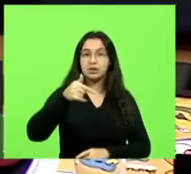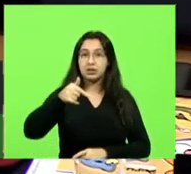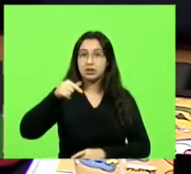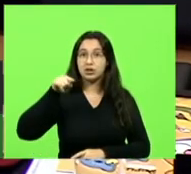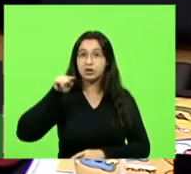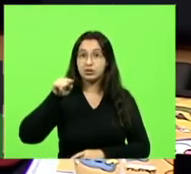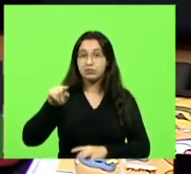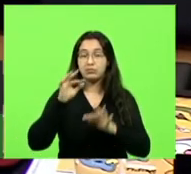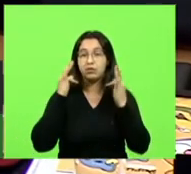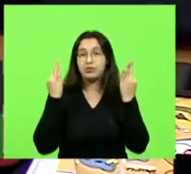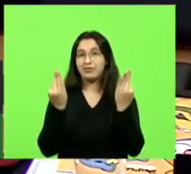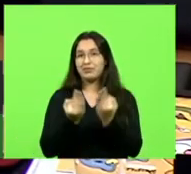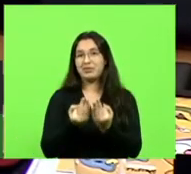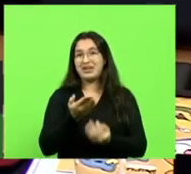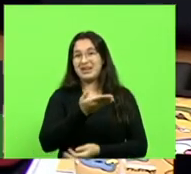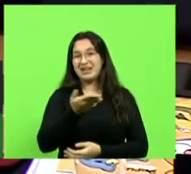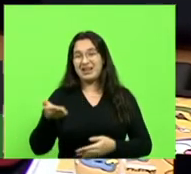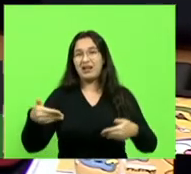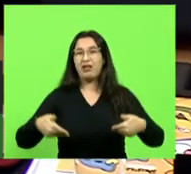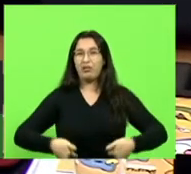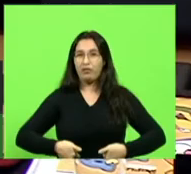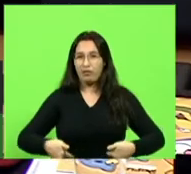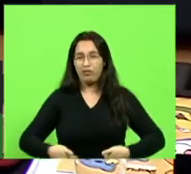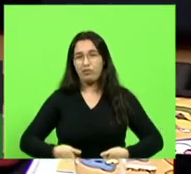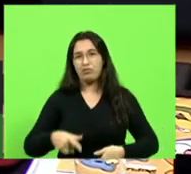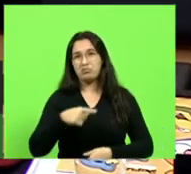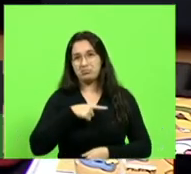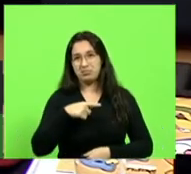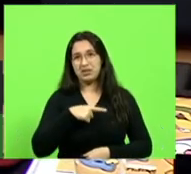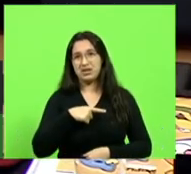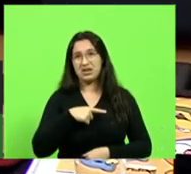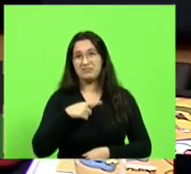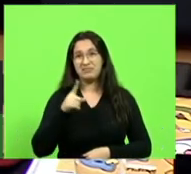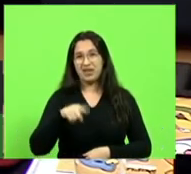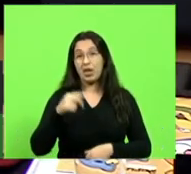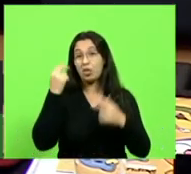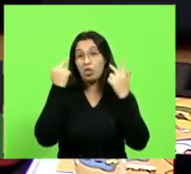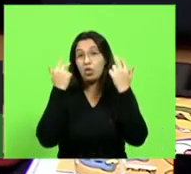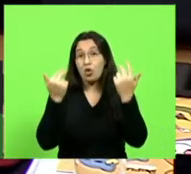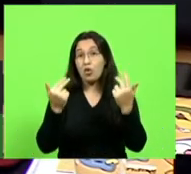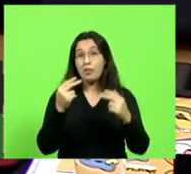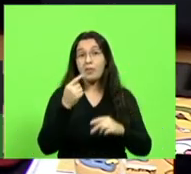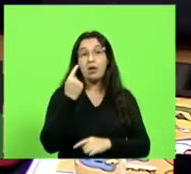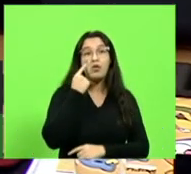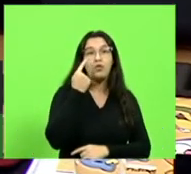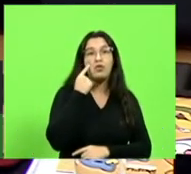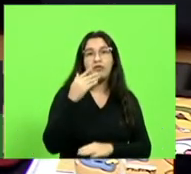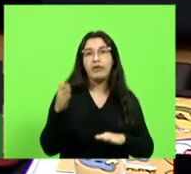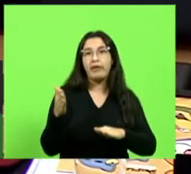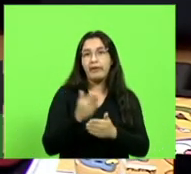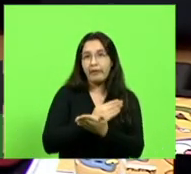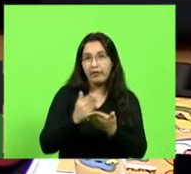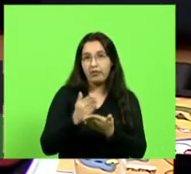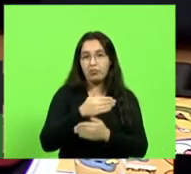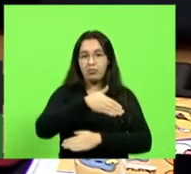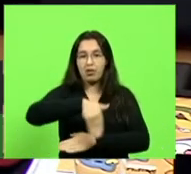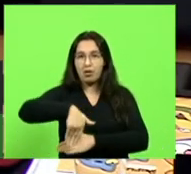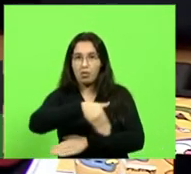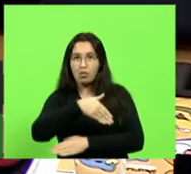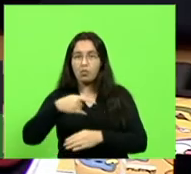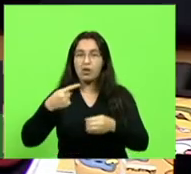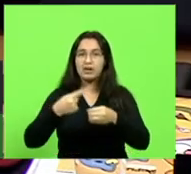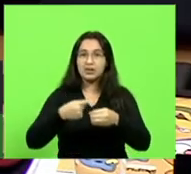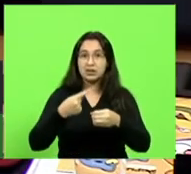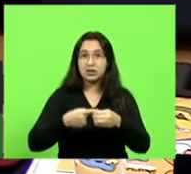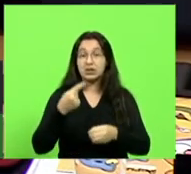em que muitas vezes estão passando fome. E é muito comum a gente passar por algumas ruas em algumas cidades e você vê